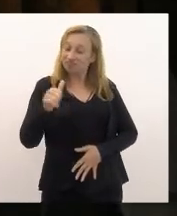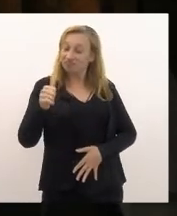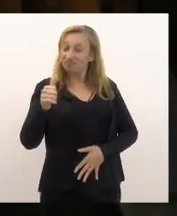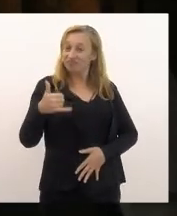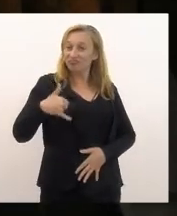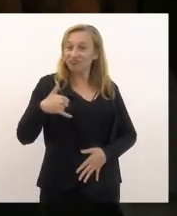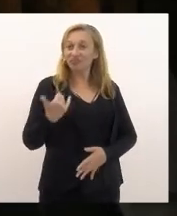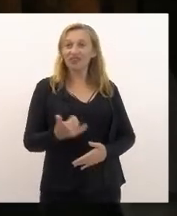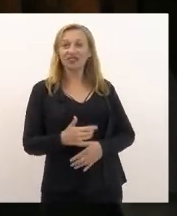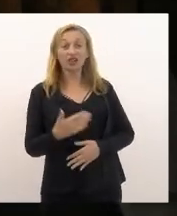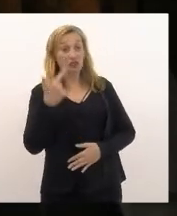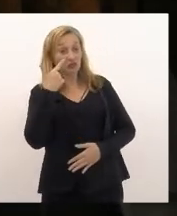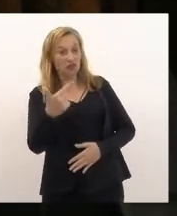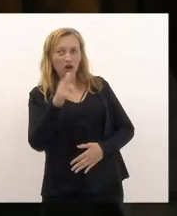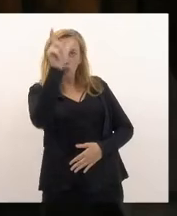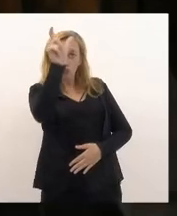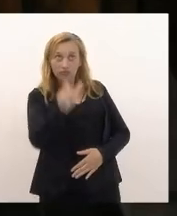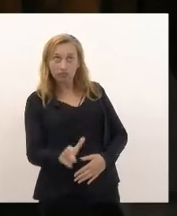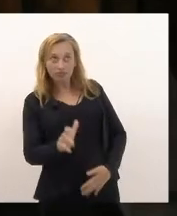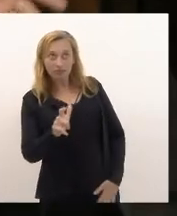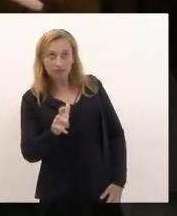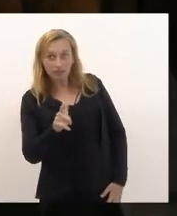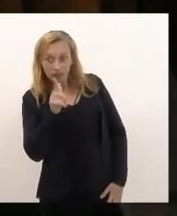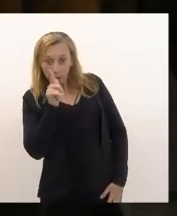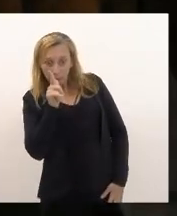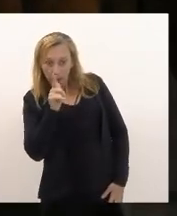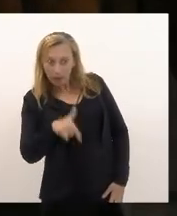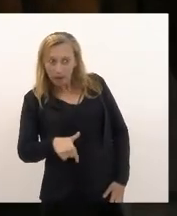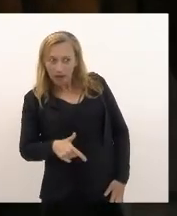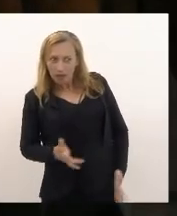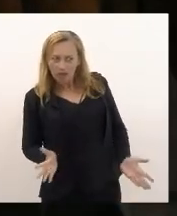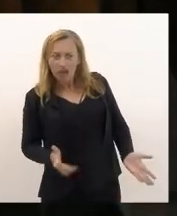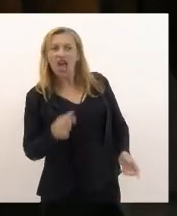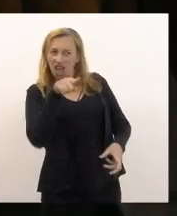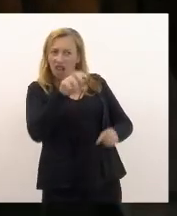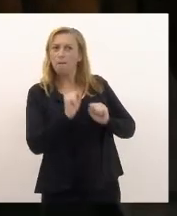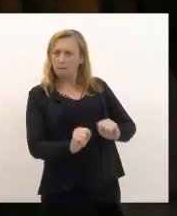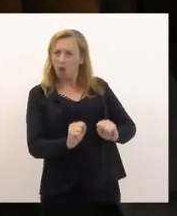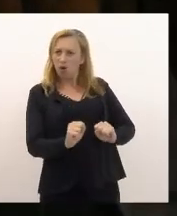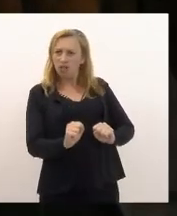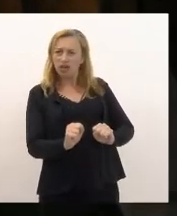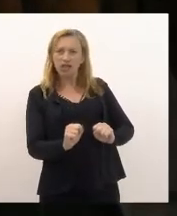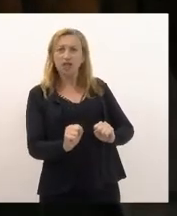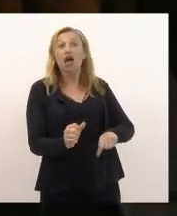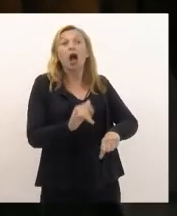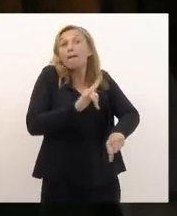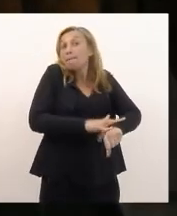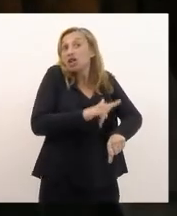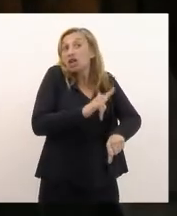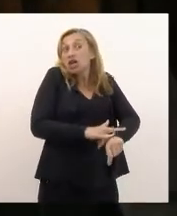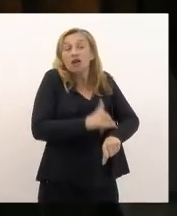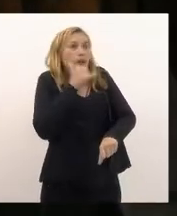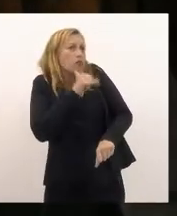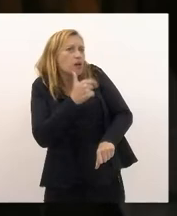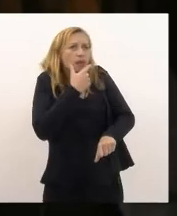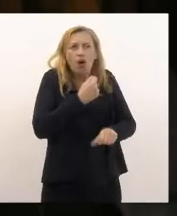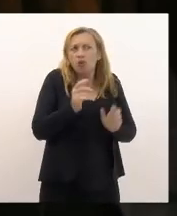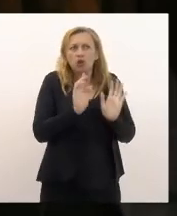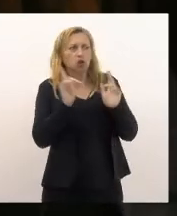com o negão lá, com o membro pra fora. Mas ele pode, porque é um banheiro múltiplo. Ele pode, porque é um banheiro